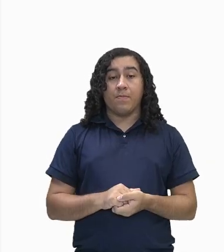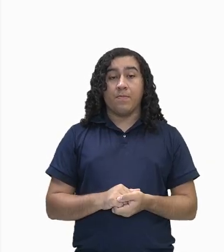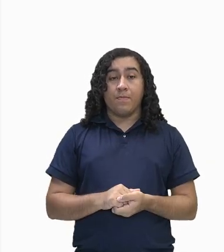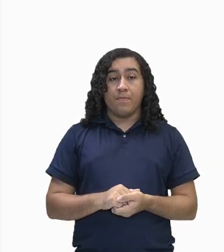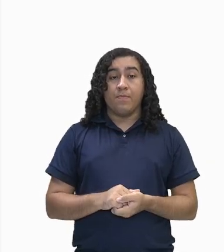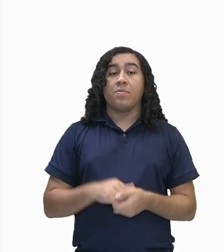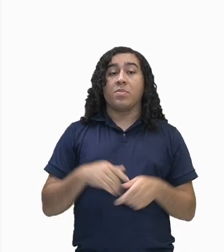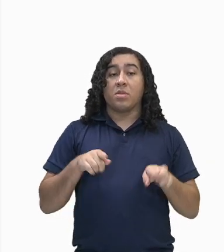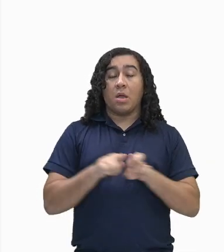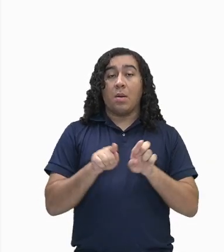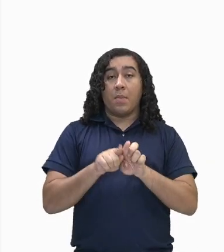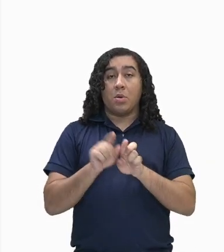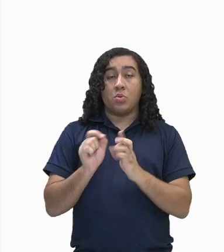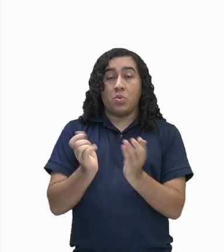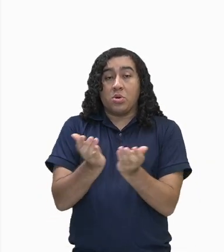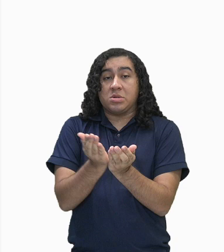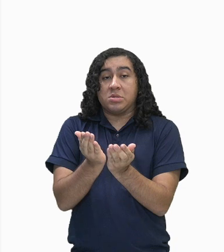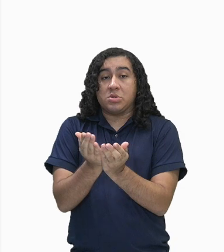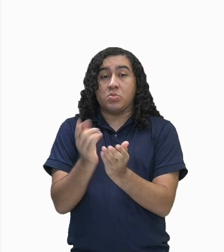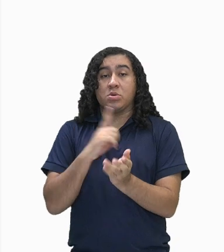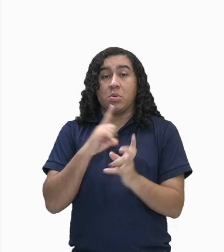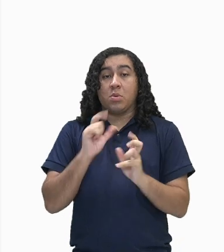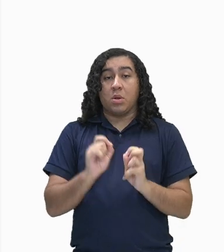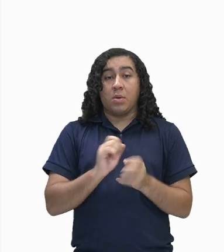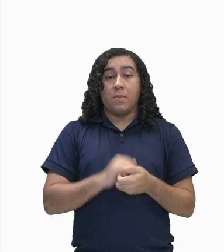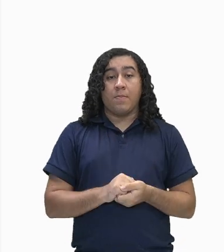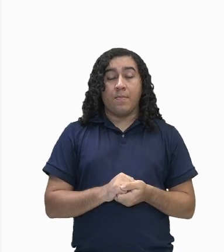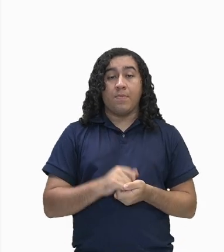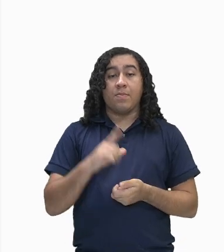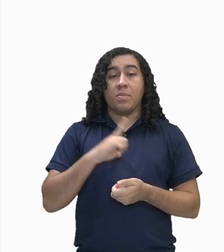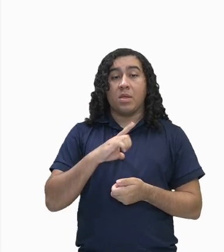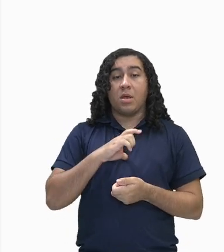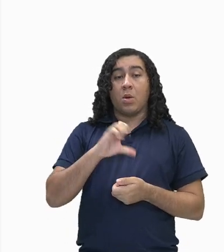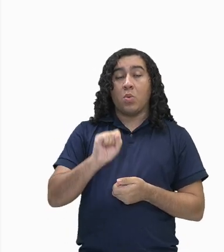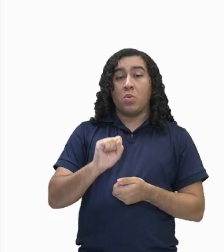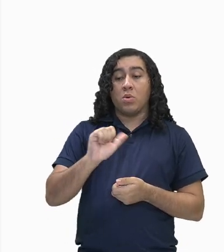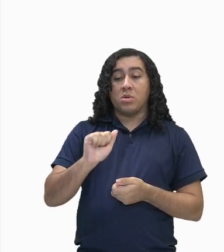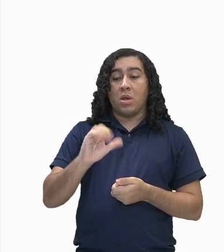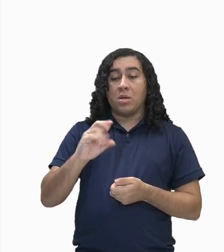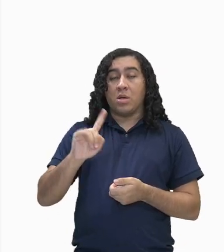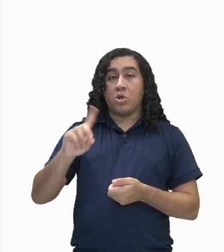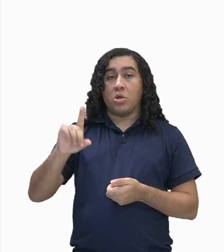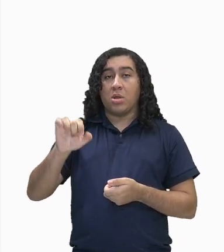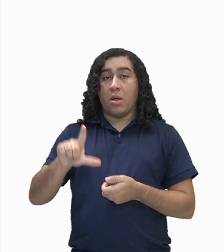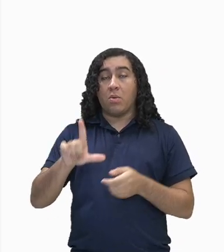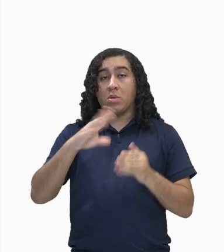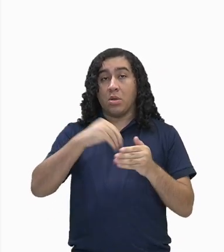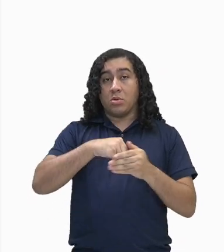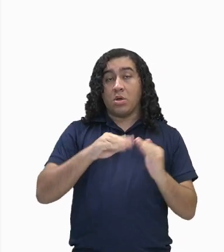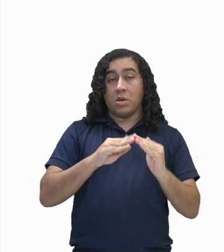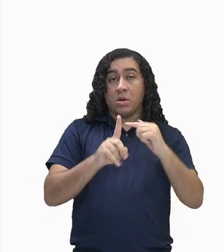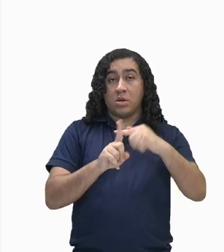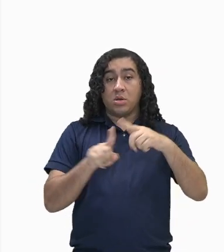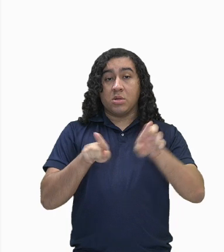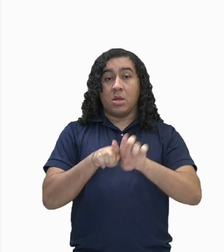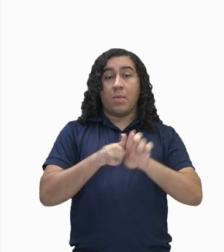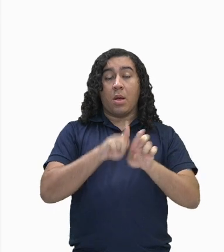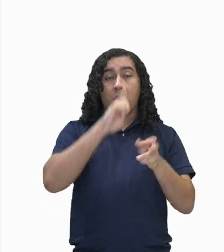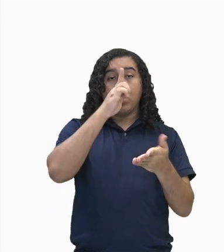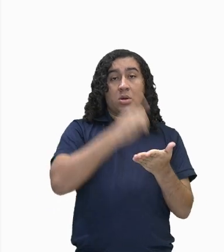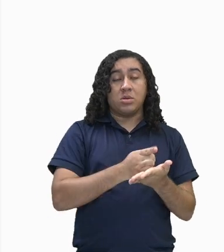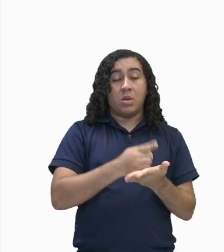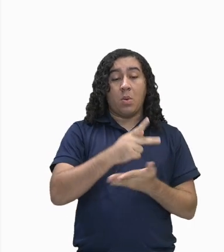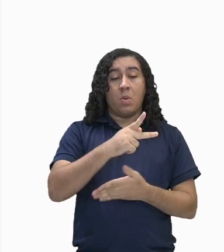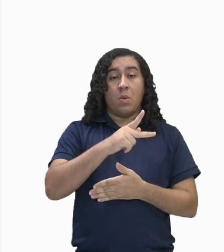nós temos a ordenação sacerdotal para algumas igrejas, ou a ordenação